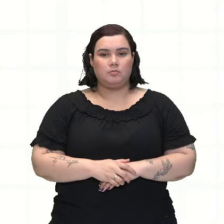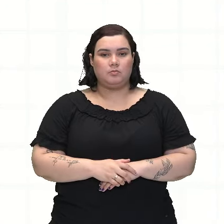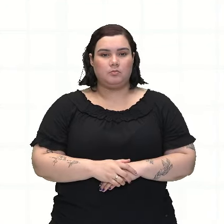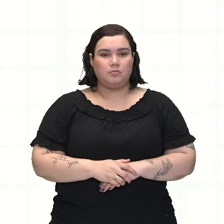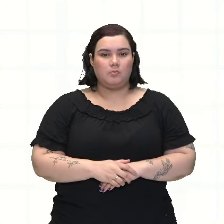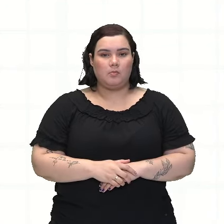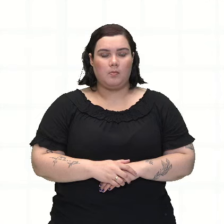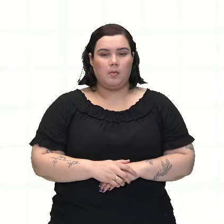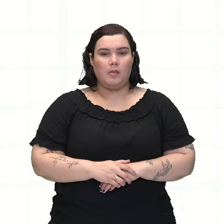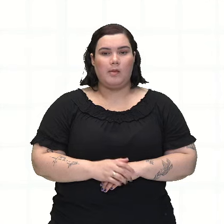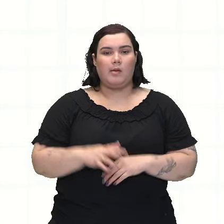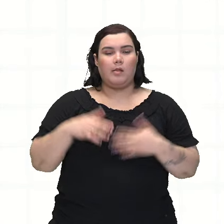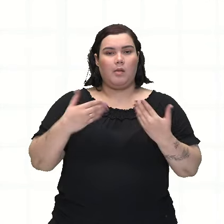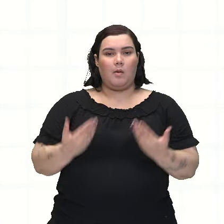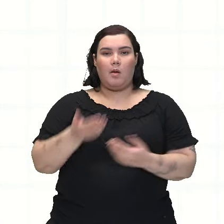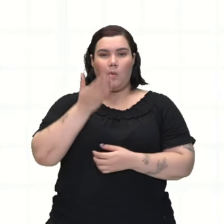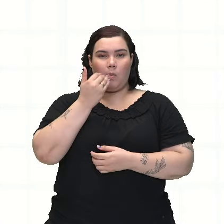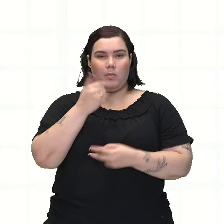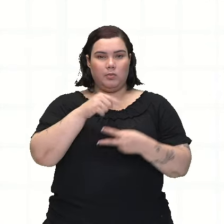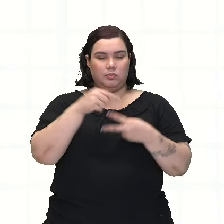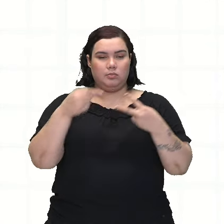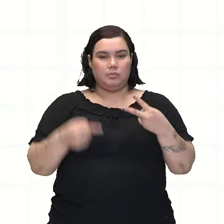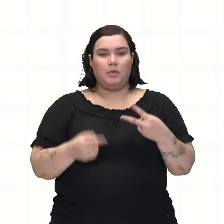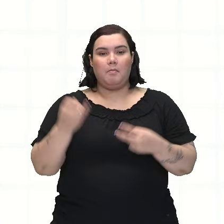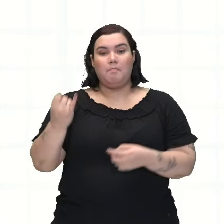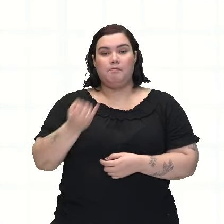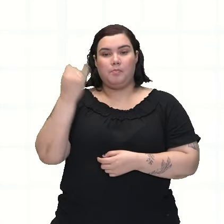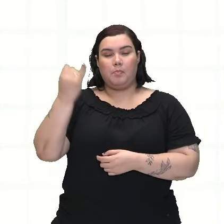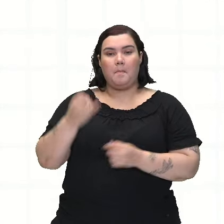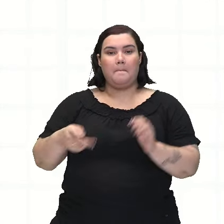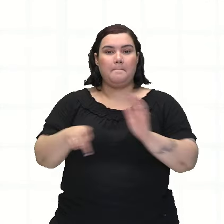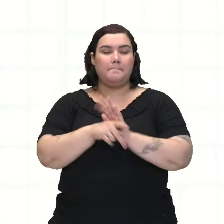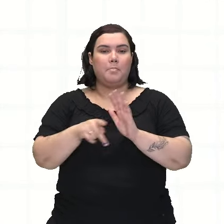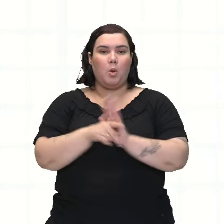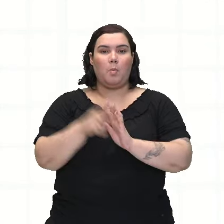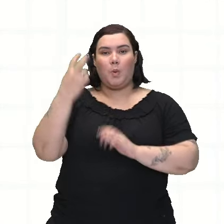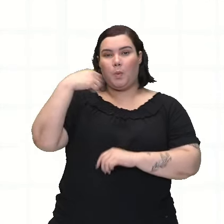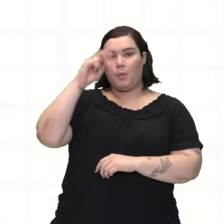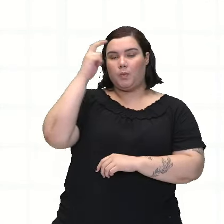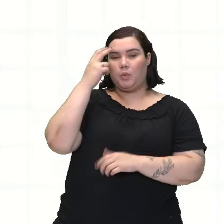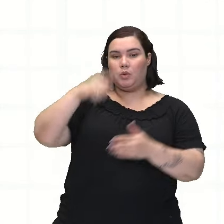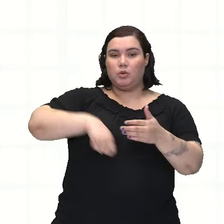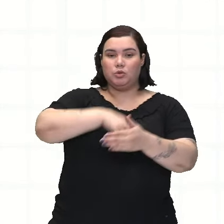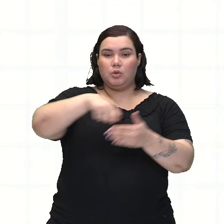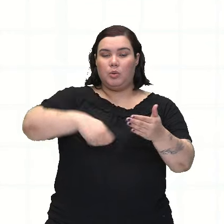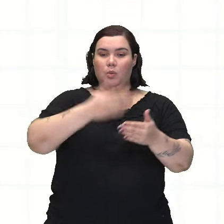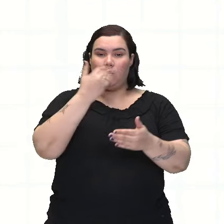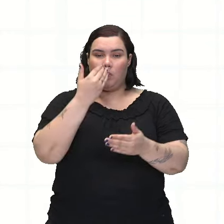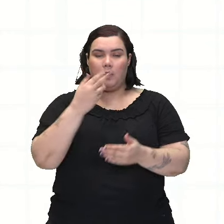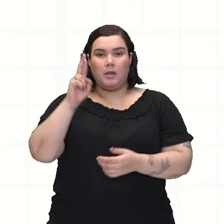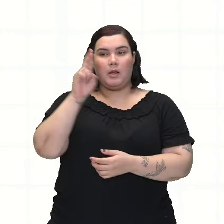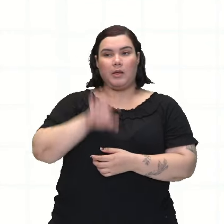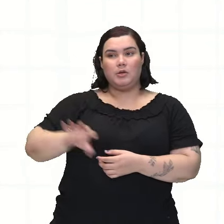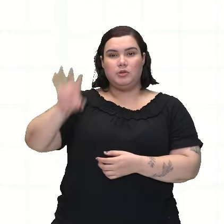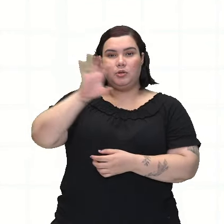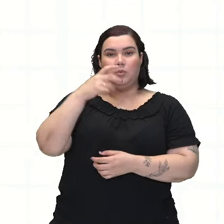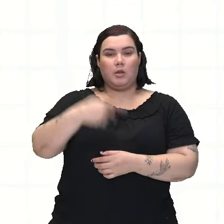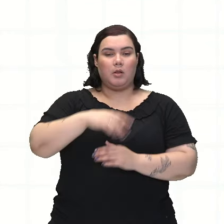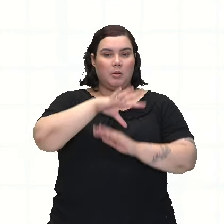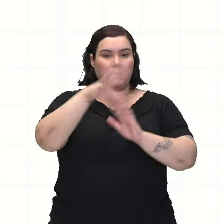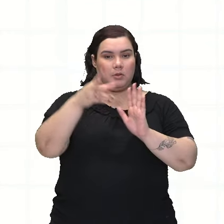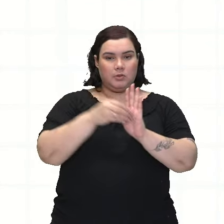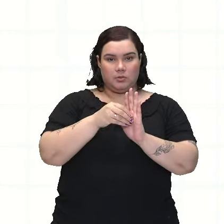São dois elementos essenciais da culinária e cultura da região